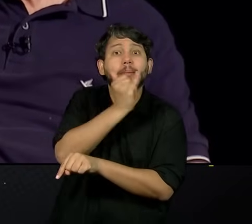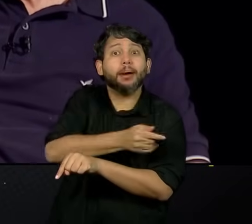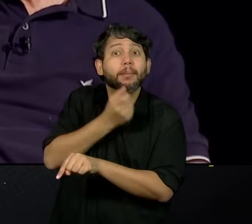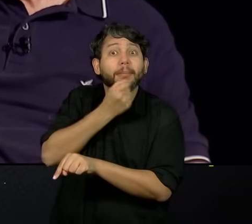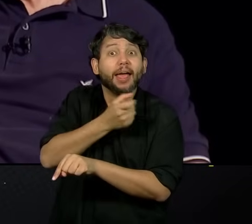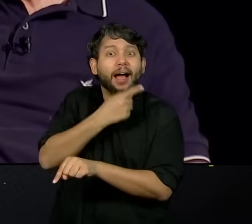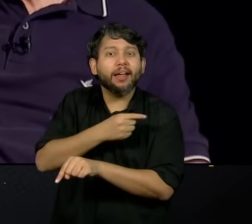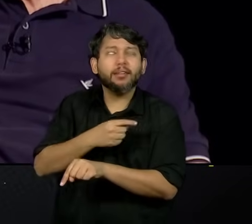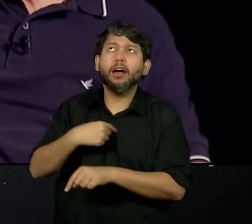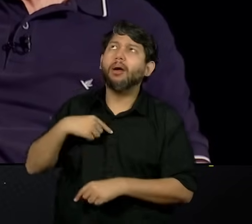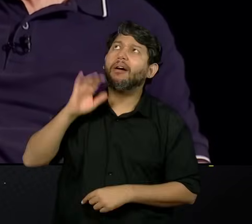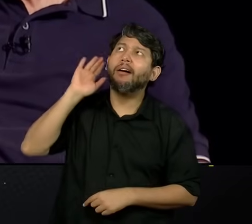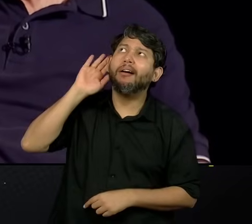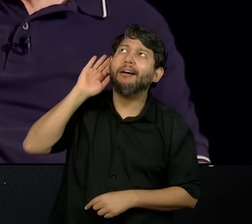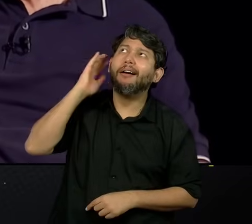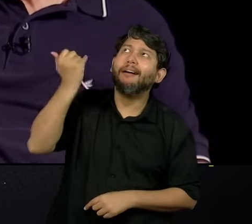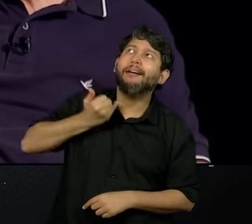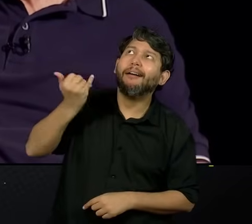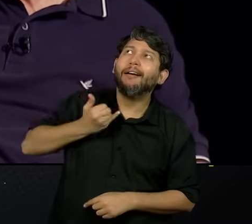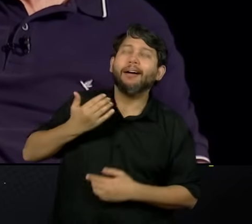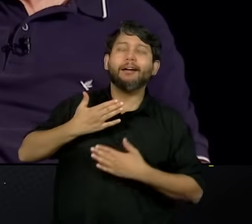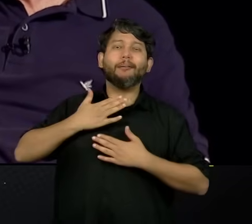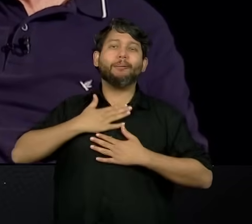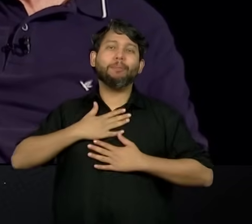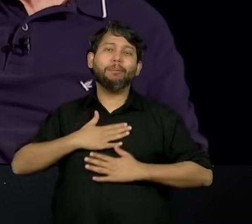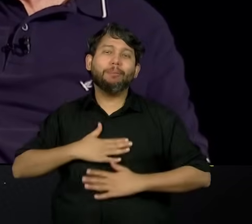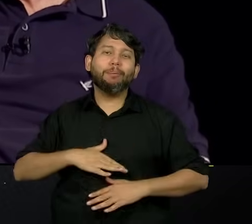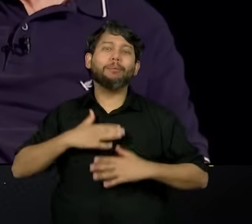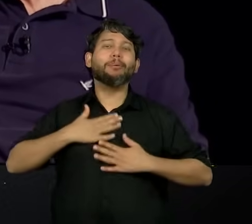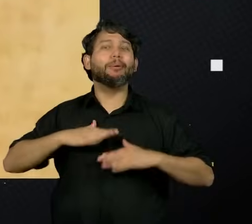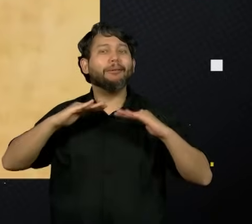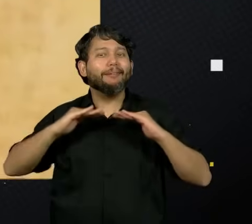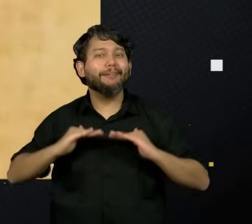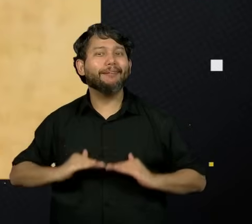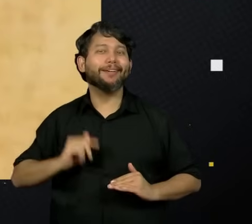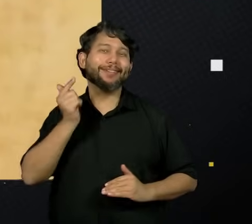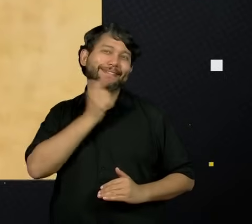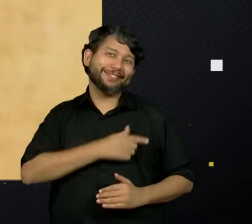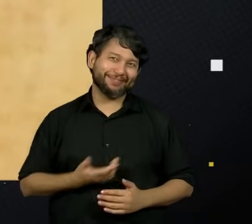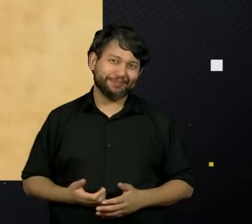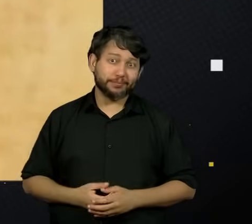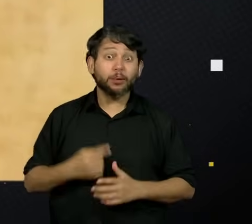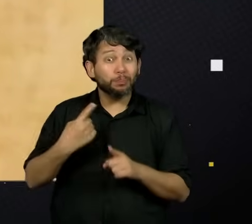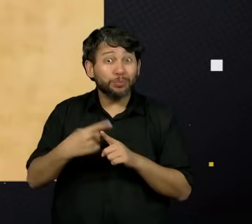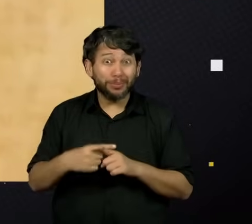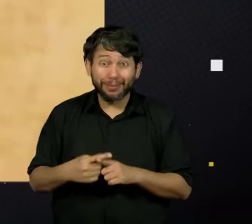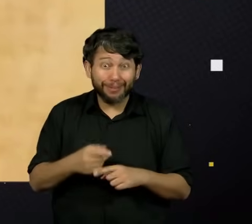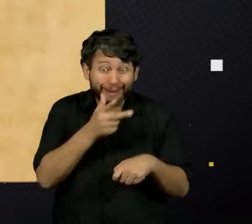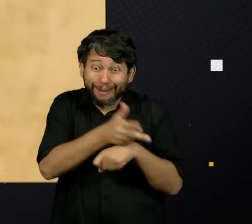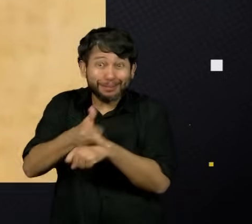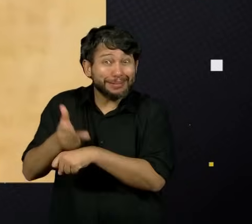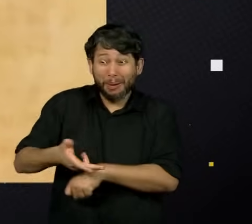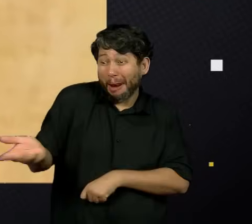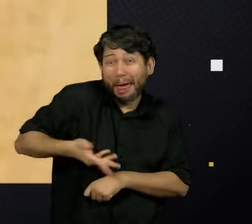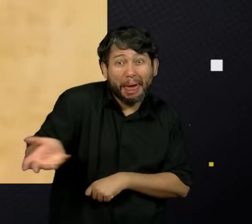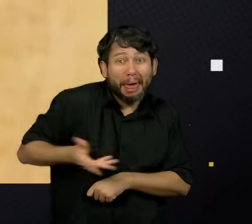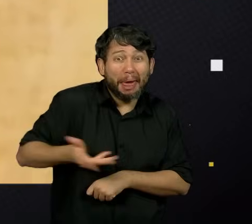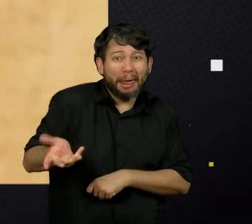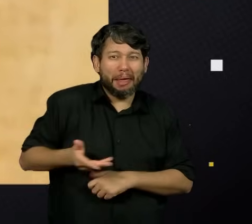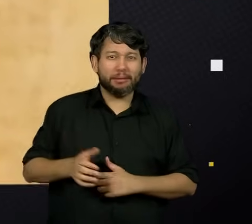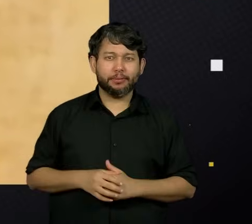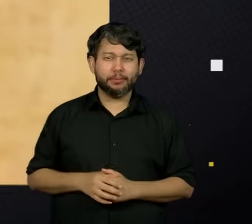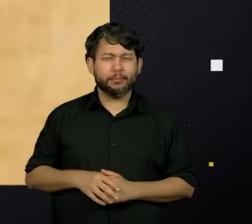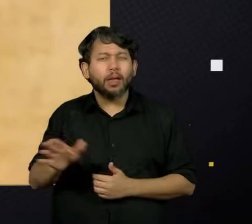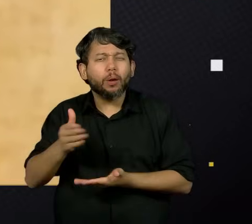fazendo piadas para que nós no estúdio ficássemos tranquilos, né, porque era tudo muito corrido, enfim. Jacques Lagoa, em pouco